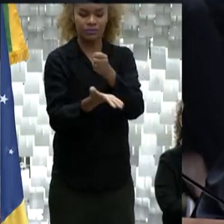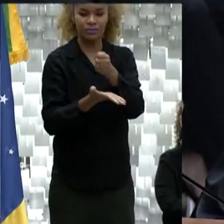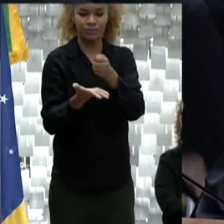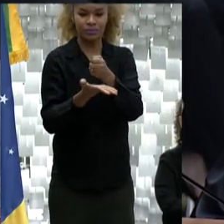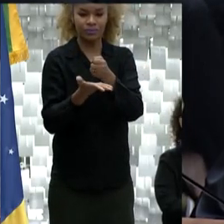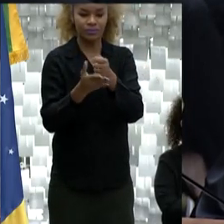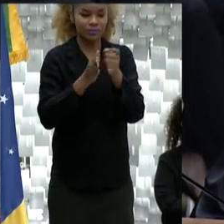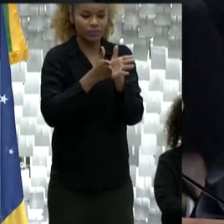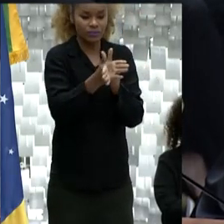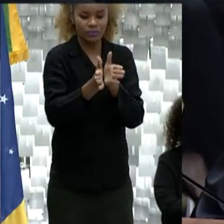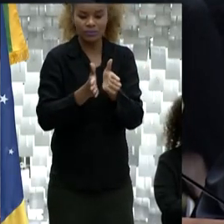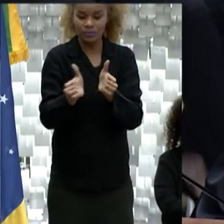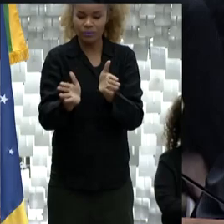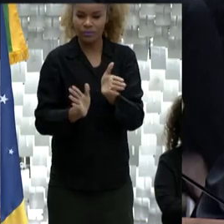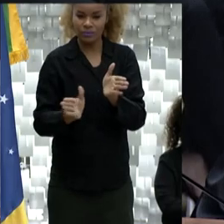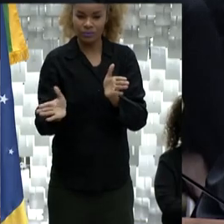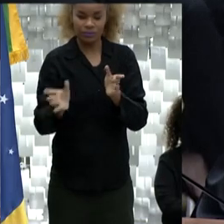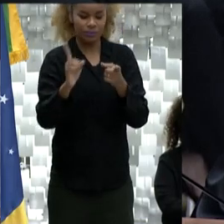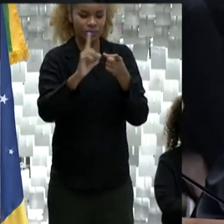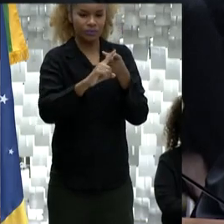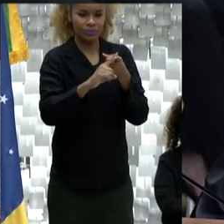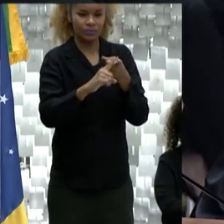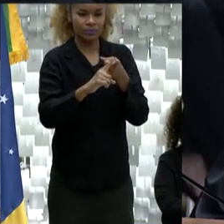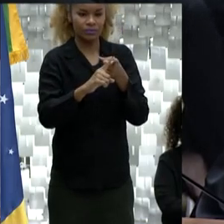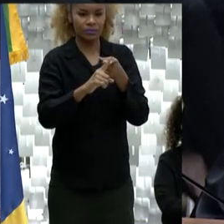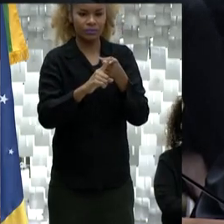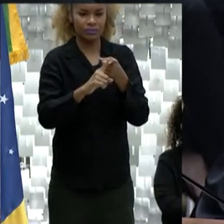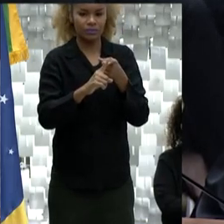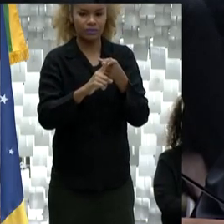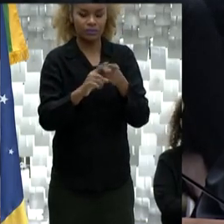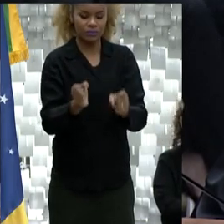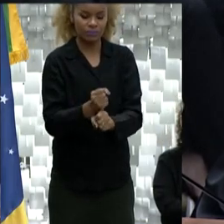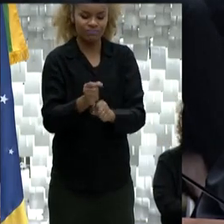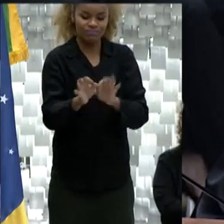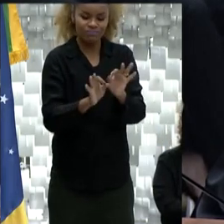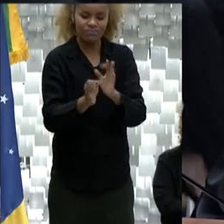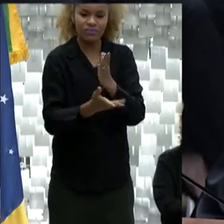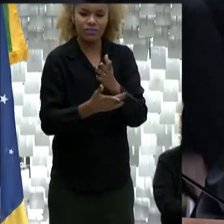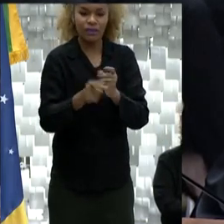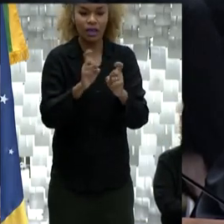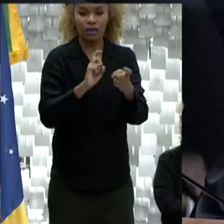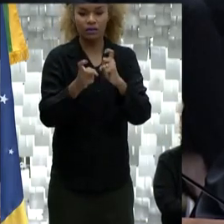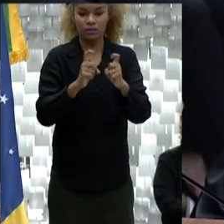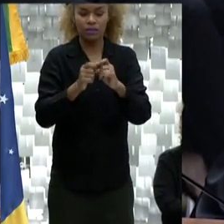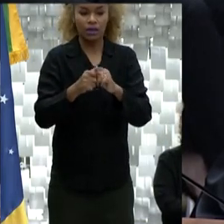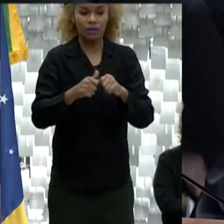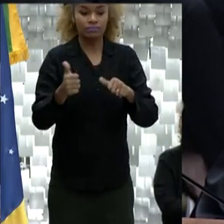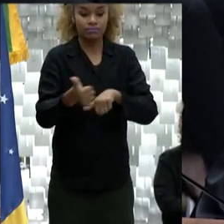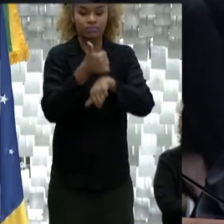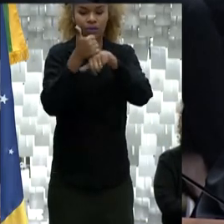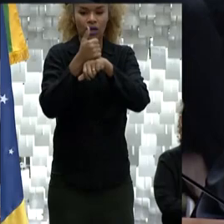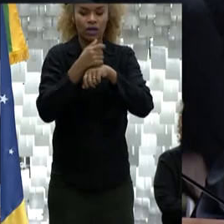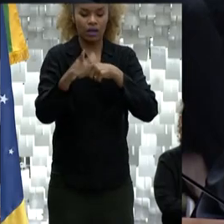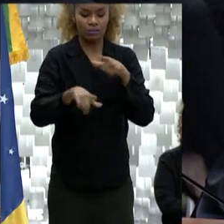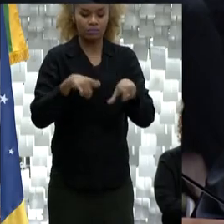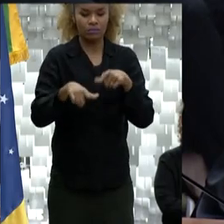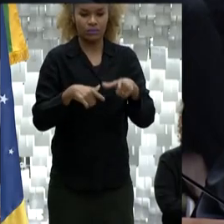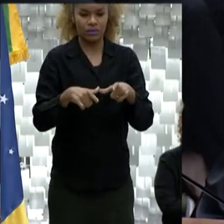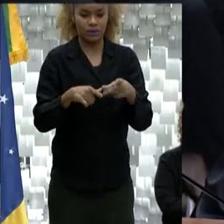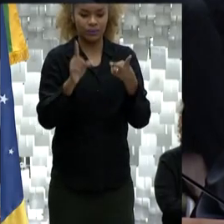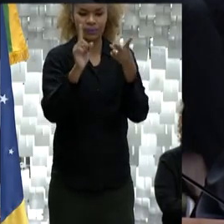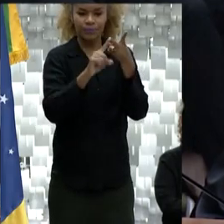3 fundamentais vertentes: a reestruturação da área administrativa para a otimização da mão de obra,